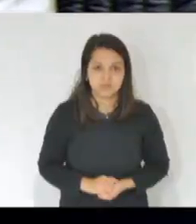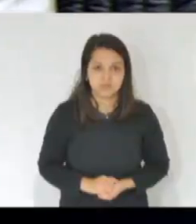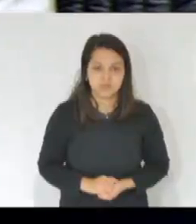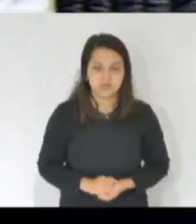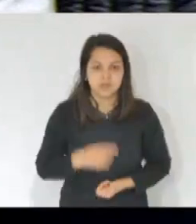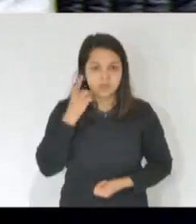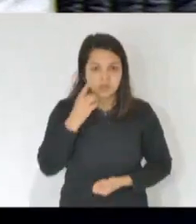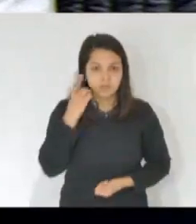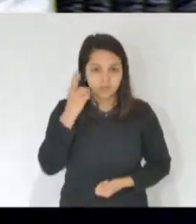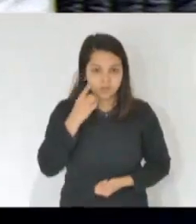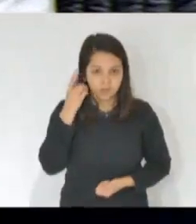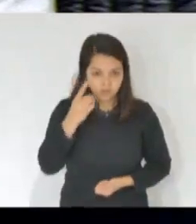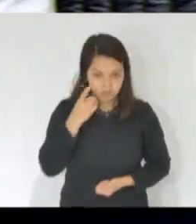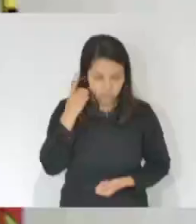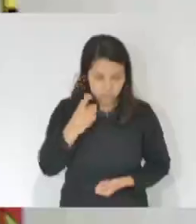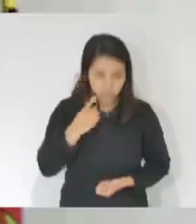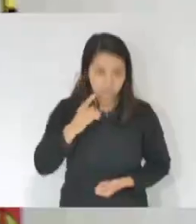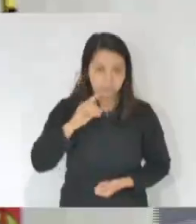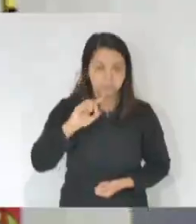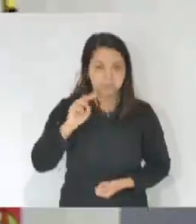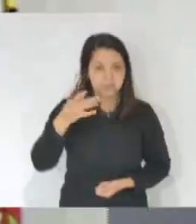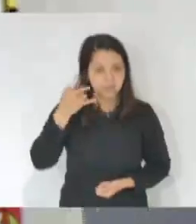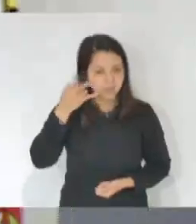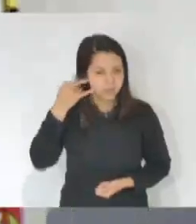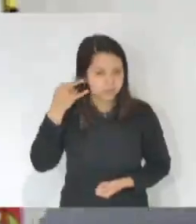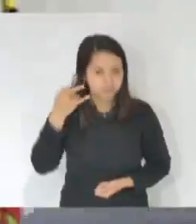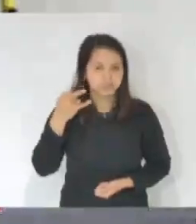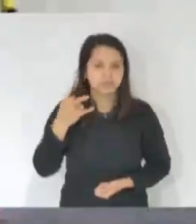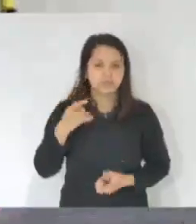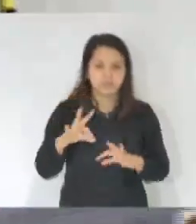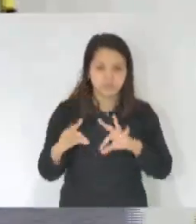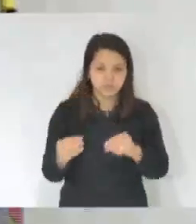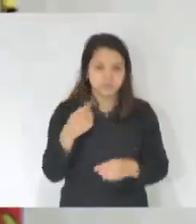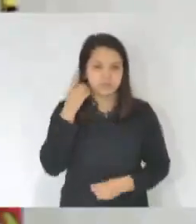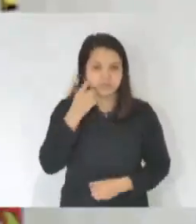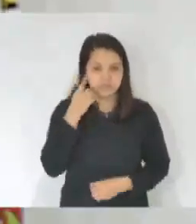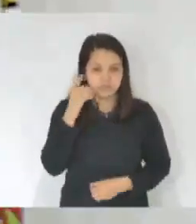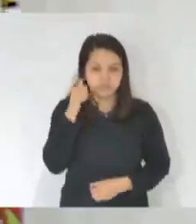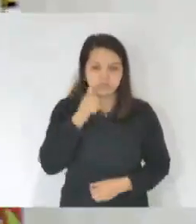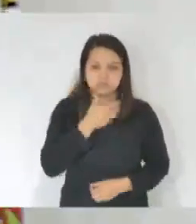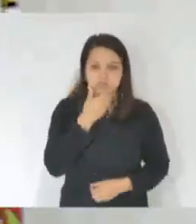Deputado Mauro, senhores deputados, senhoras deputadas,